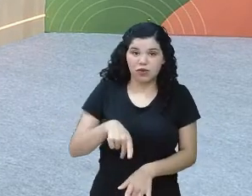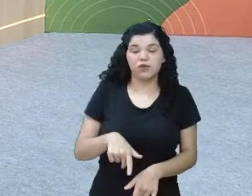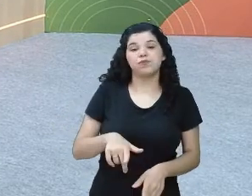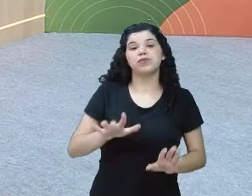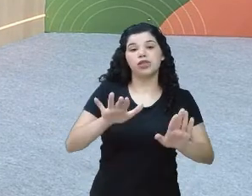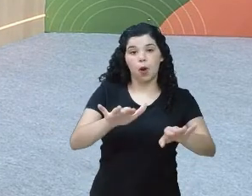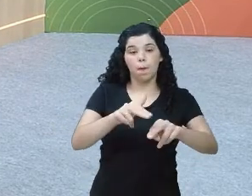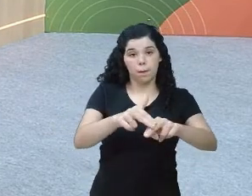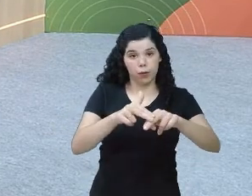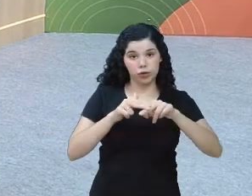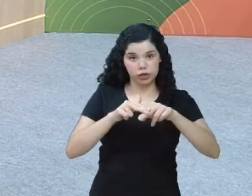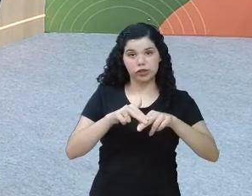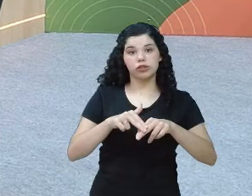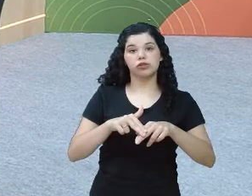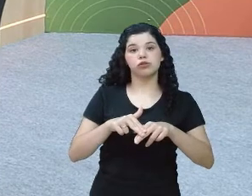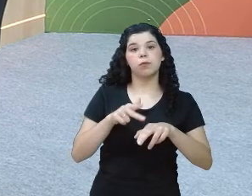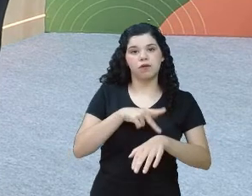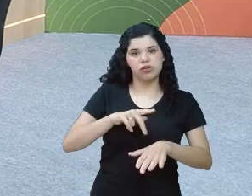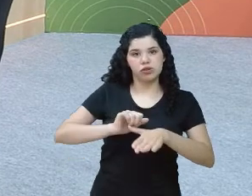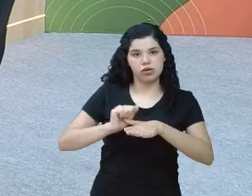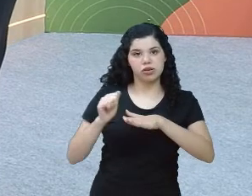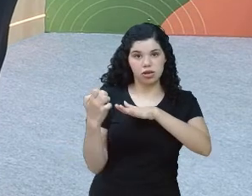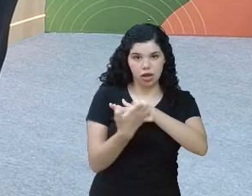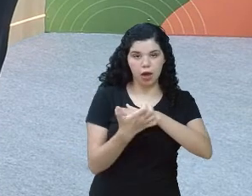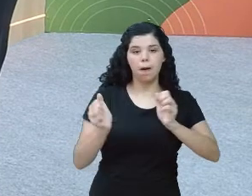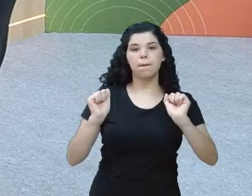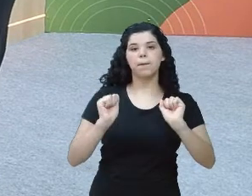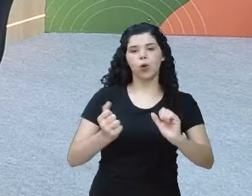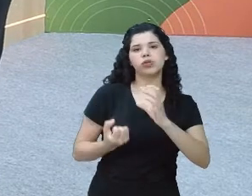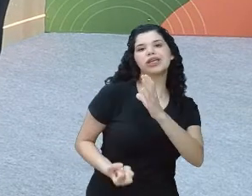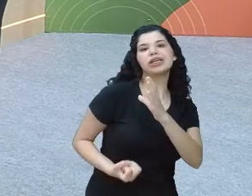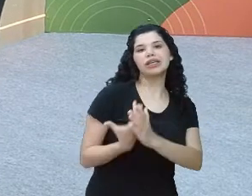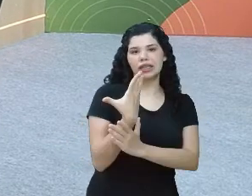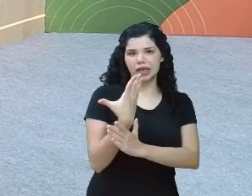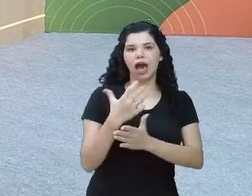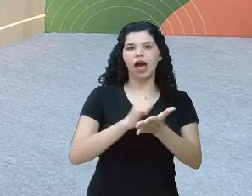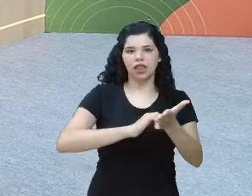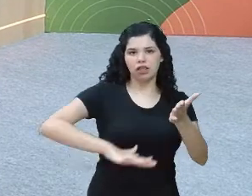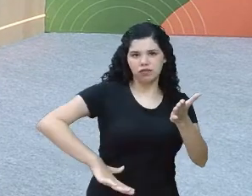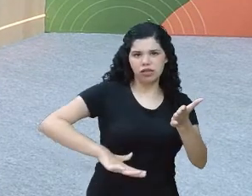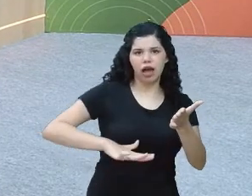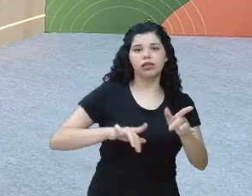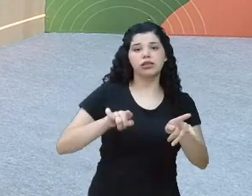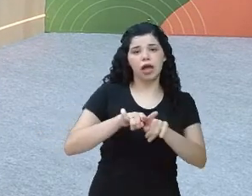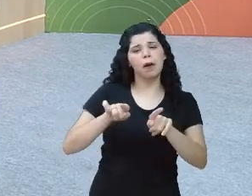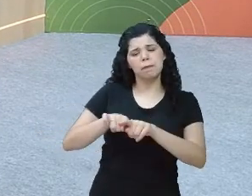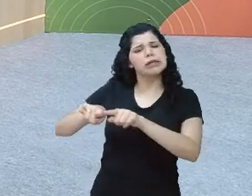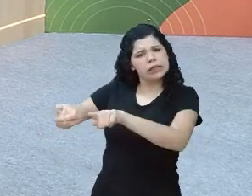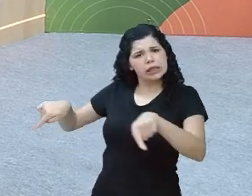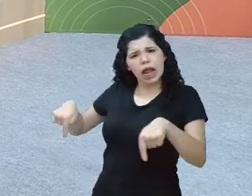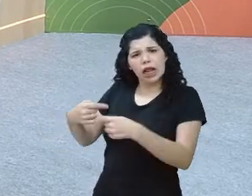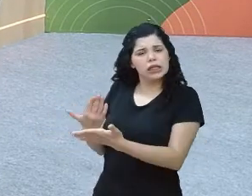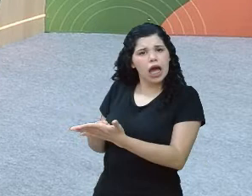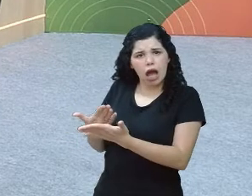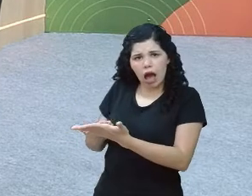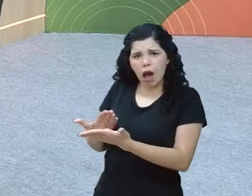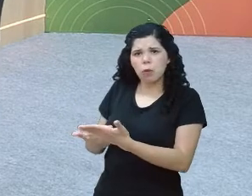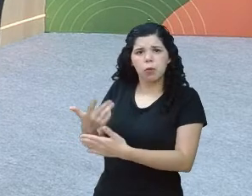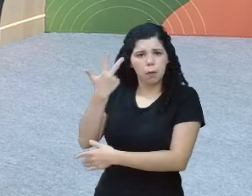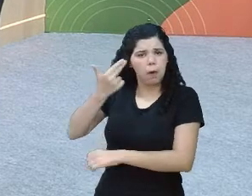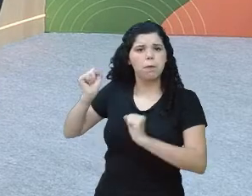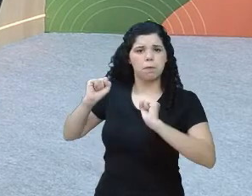AEE pode trabalhar também com essa atividade, não só do AEE, não é? O professor de sala de aula também pode fazer